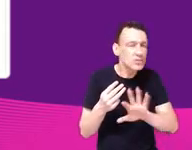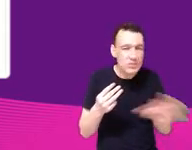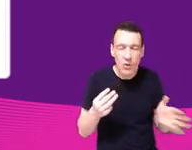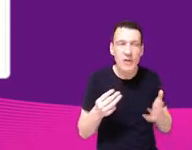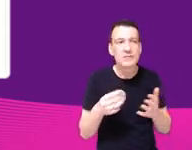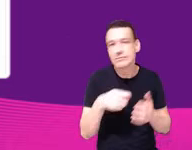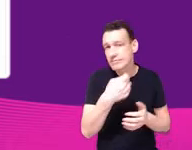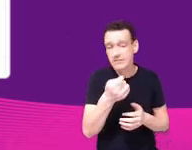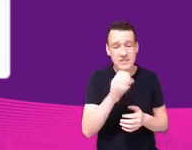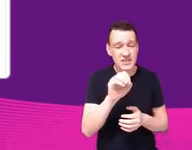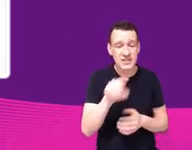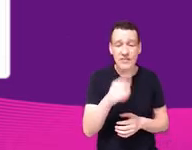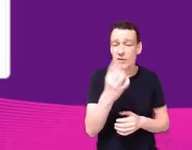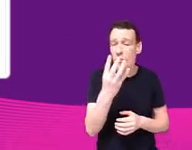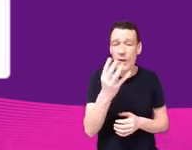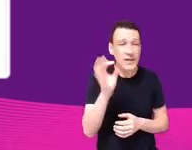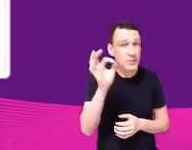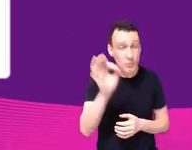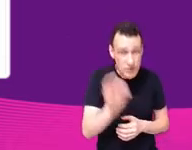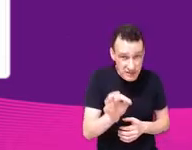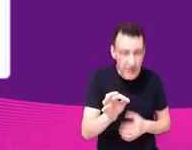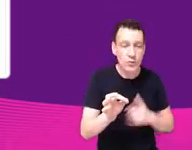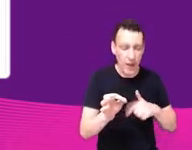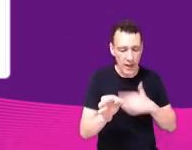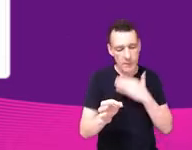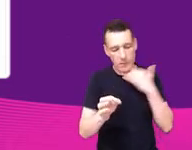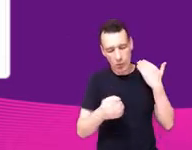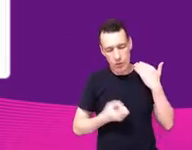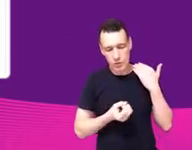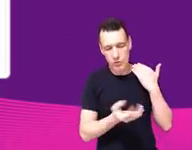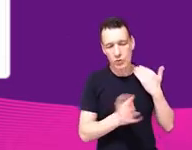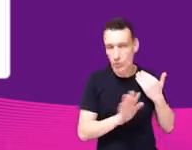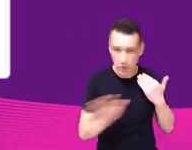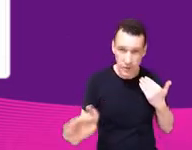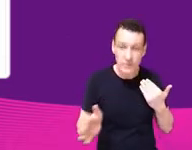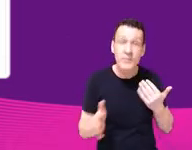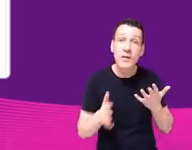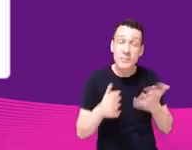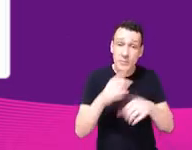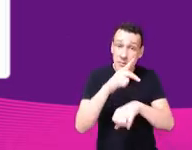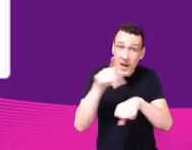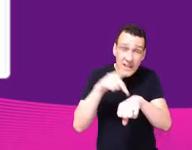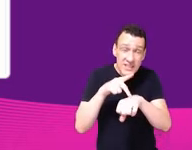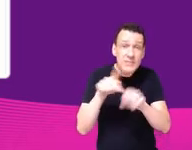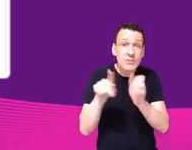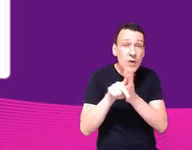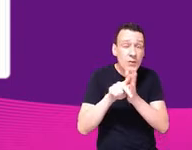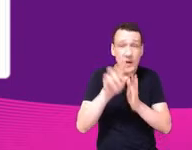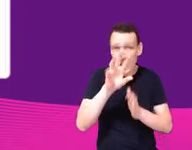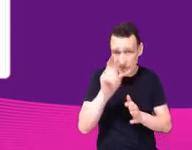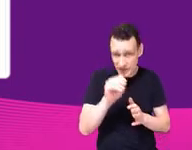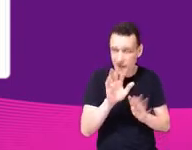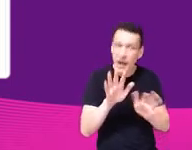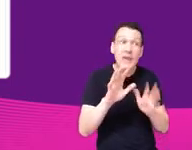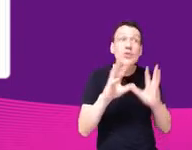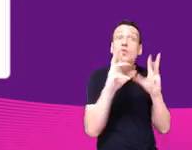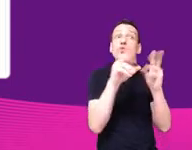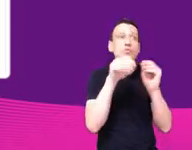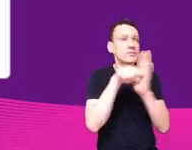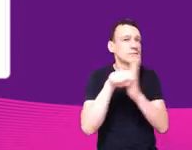0,4%, né, com doadores falecidos nos países africanos que fazem parte desse registro.